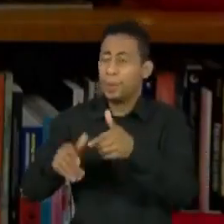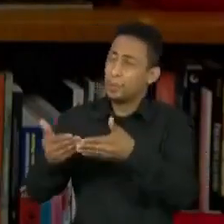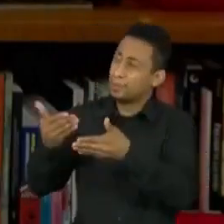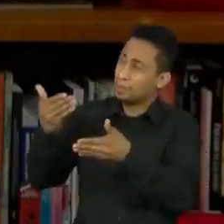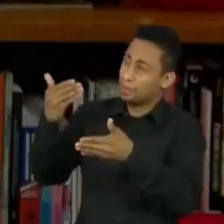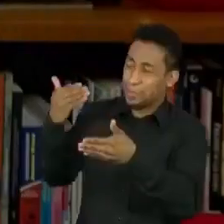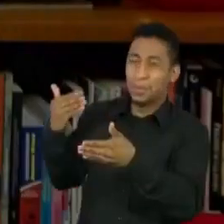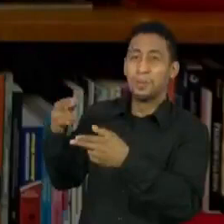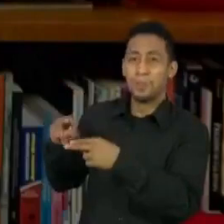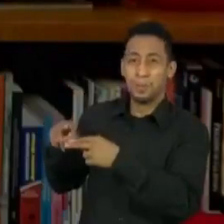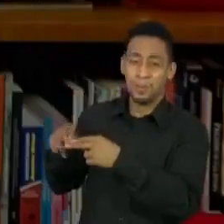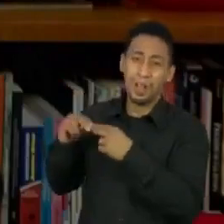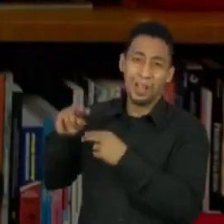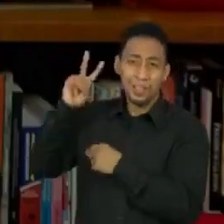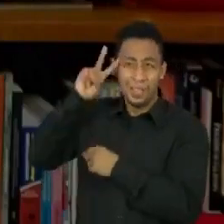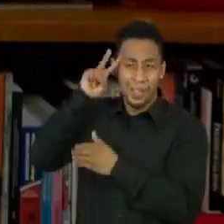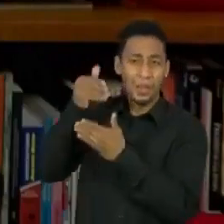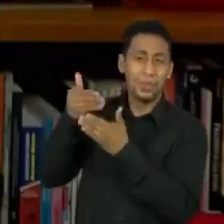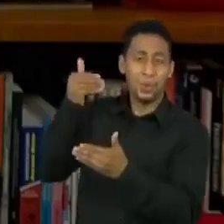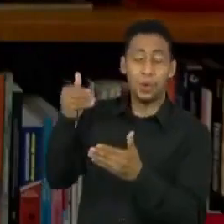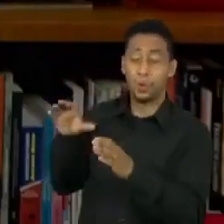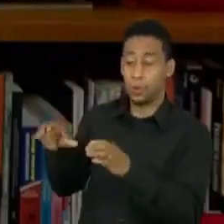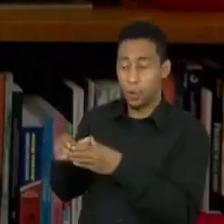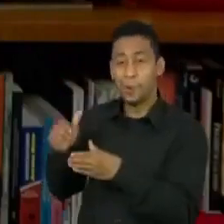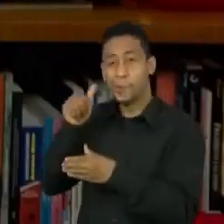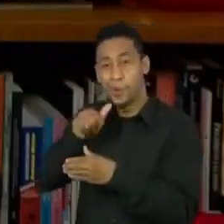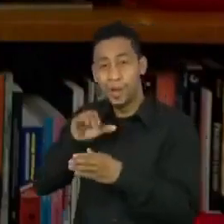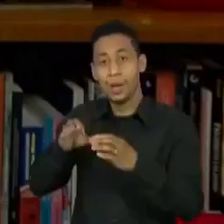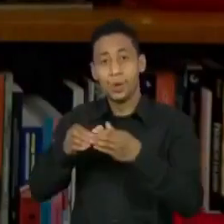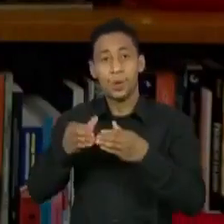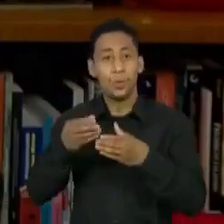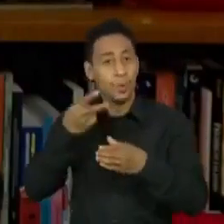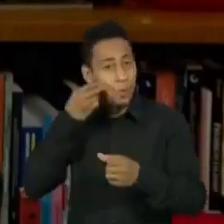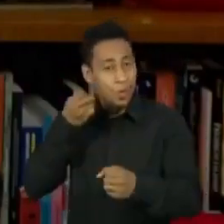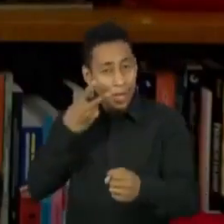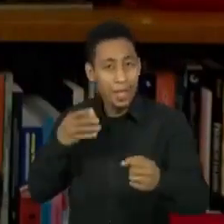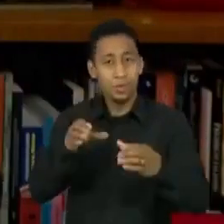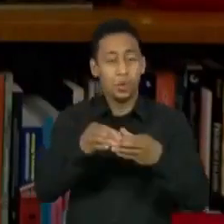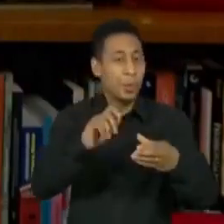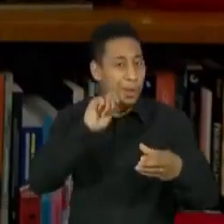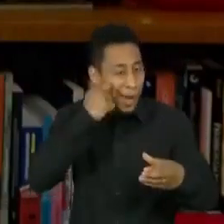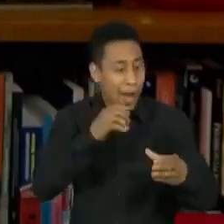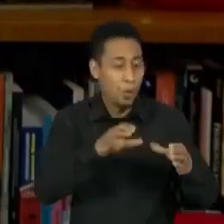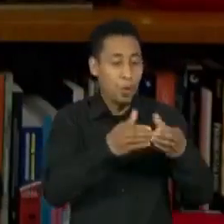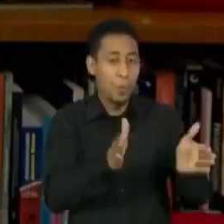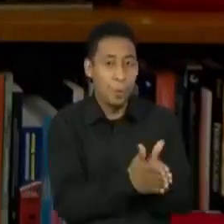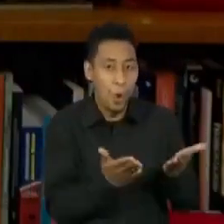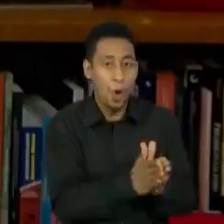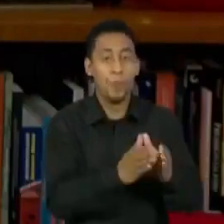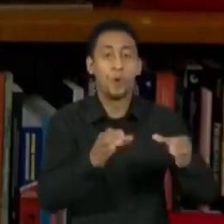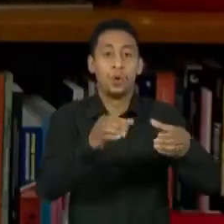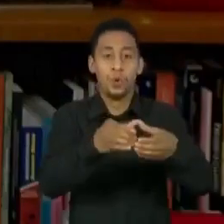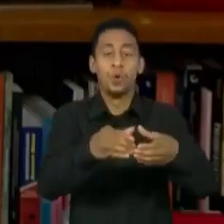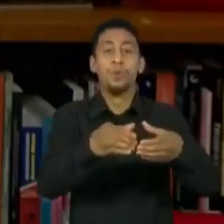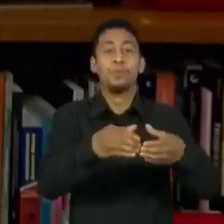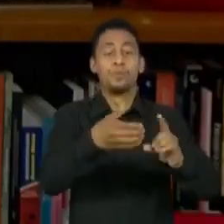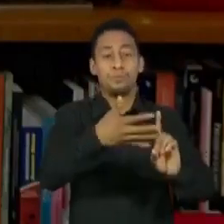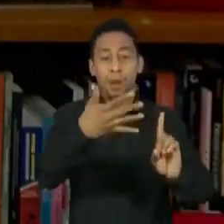acumulados pelos grupos vulneráveis das mulheres dos índios dos negros dos Pobres mineiros usam afetivos